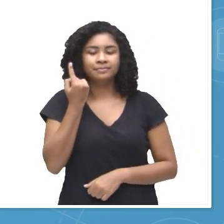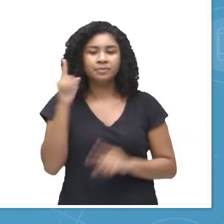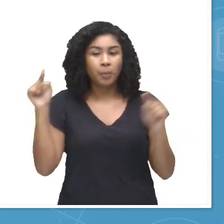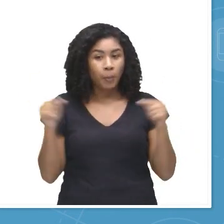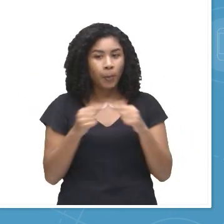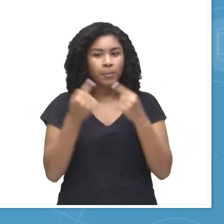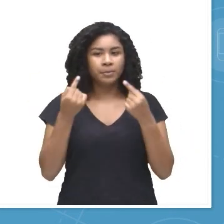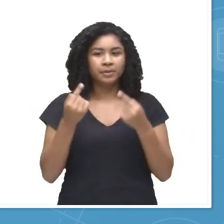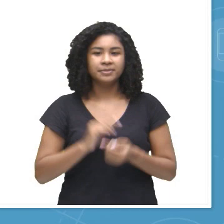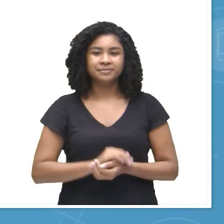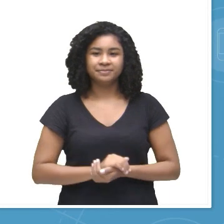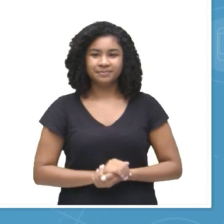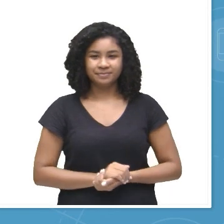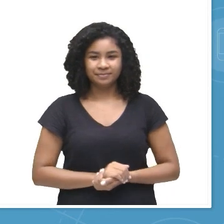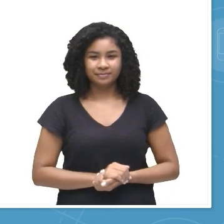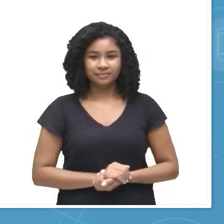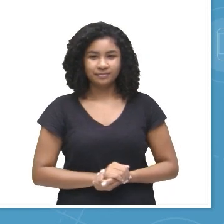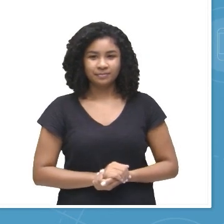nossa atividade.